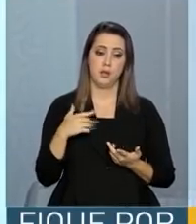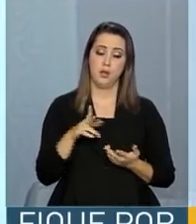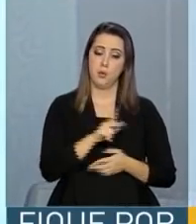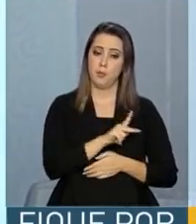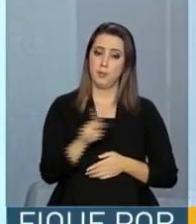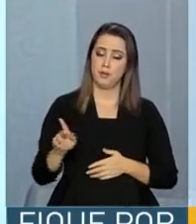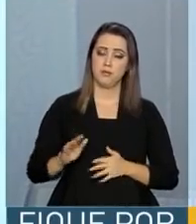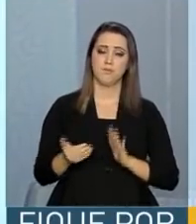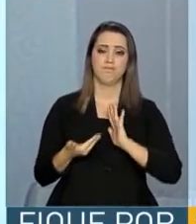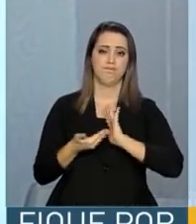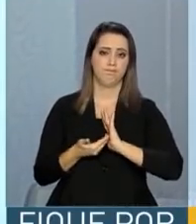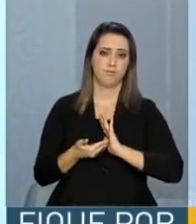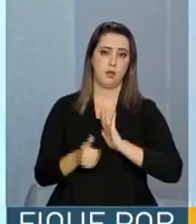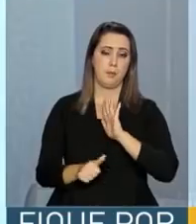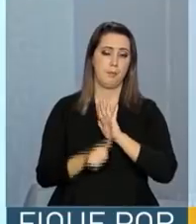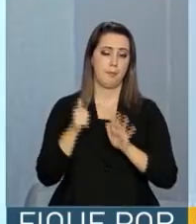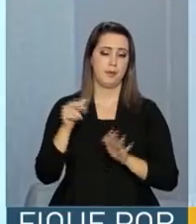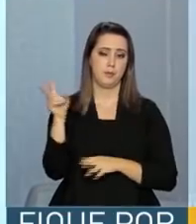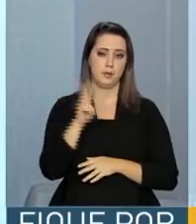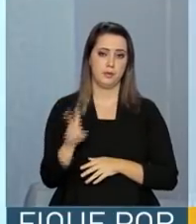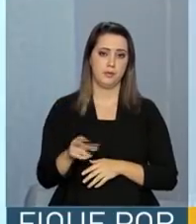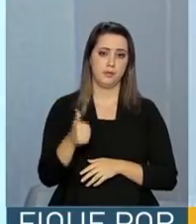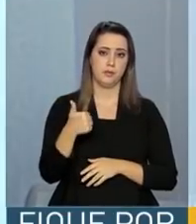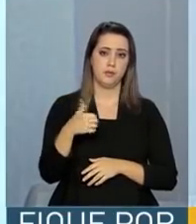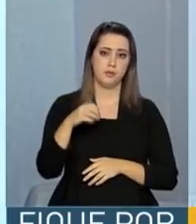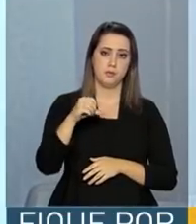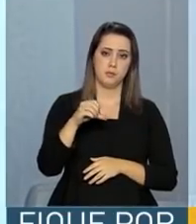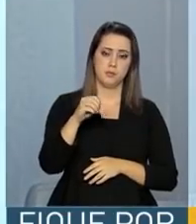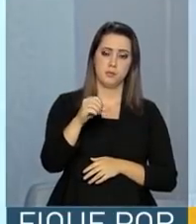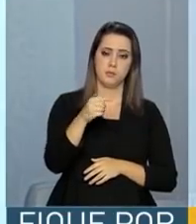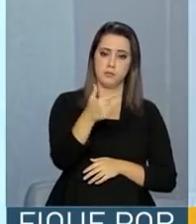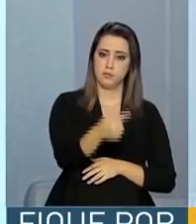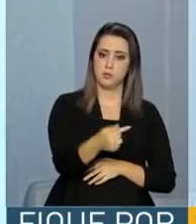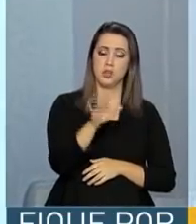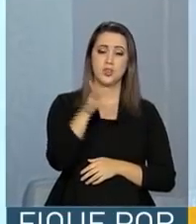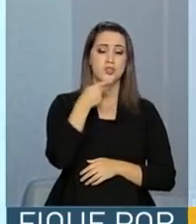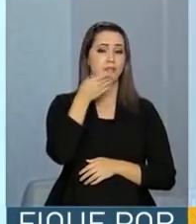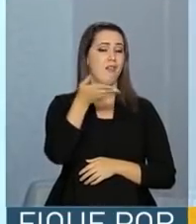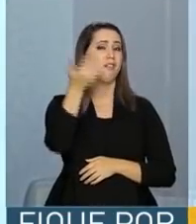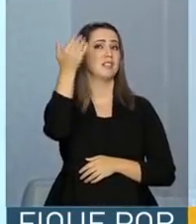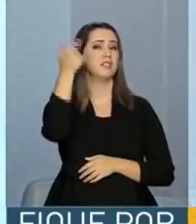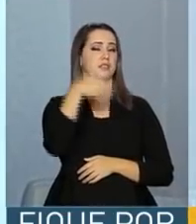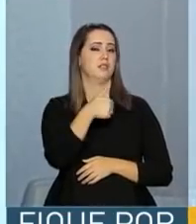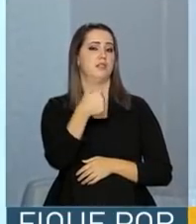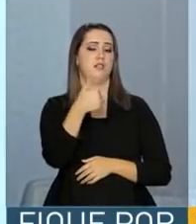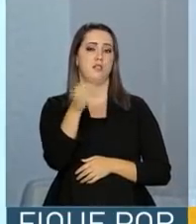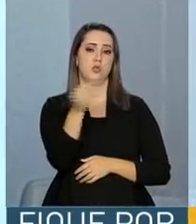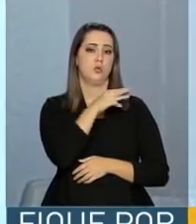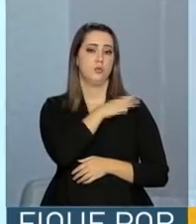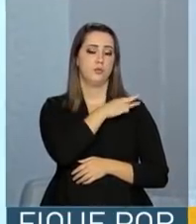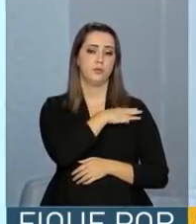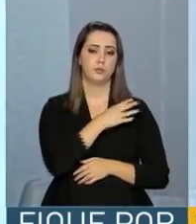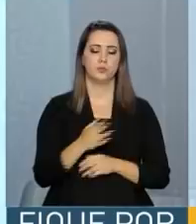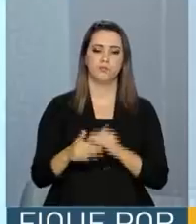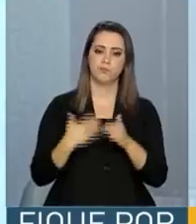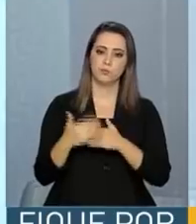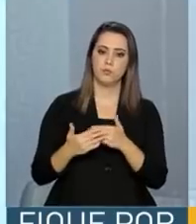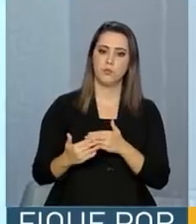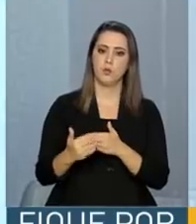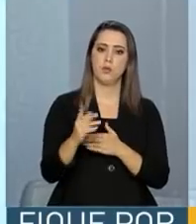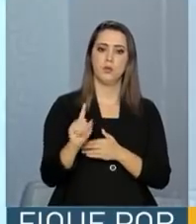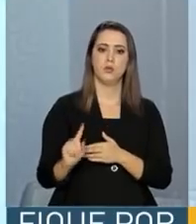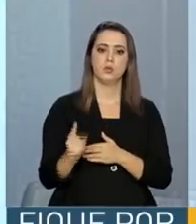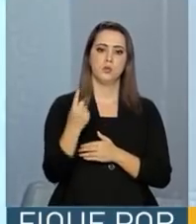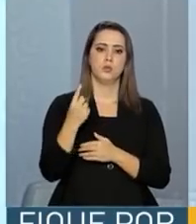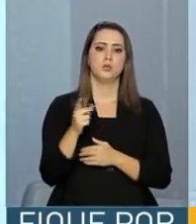câmara dos deputados pela primeira vez em 1997 já falava em reforma do ensino médio ao longo do tempo a única coisa que obteve